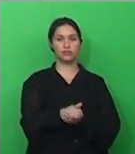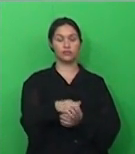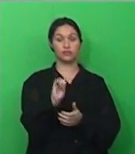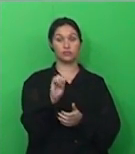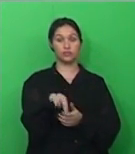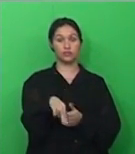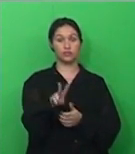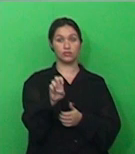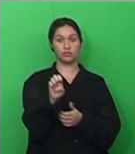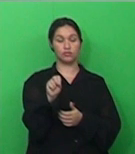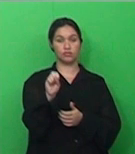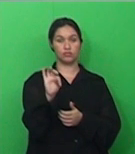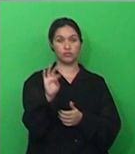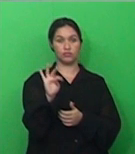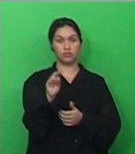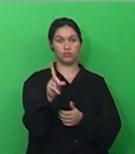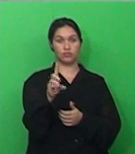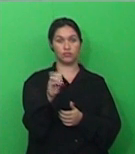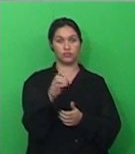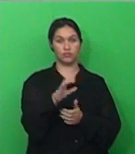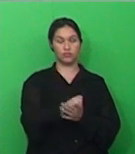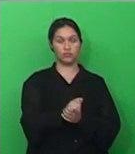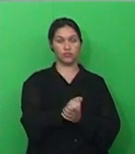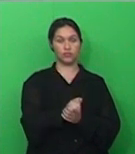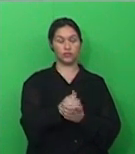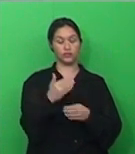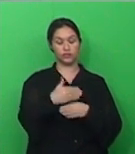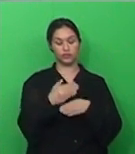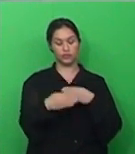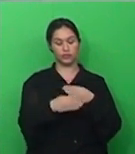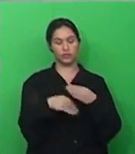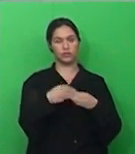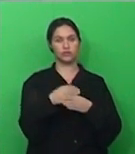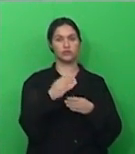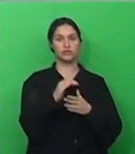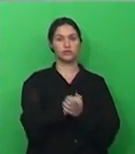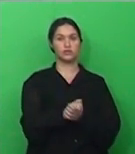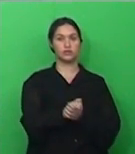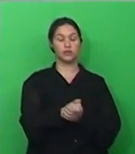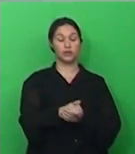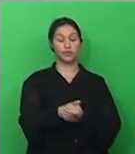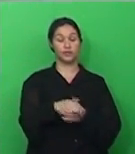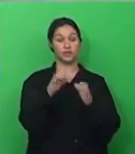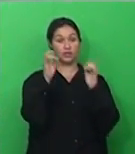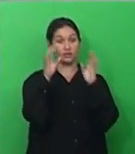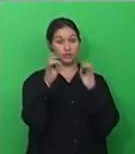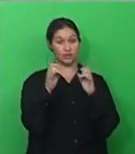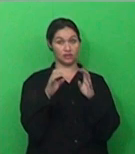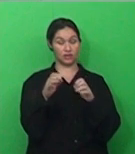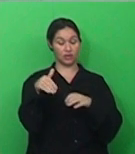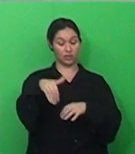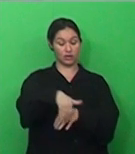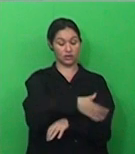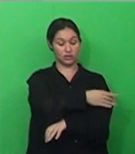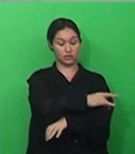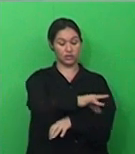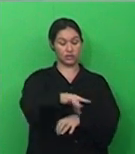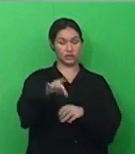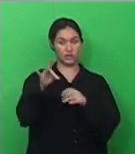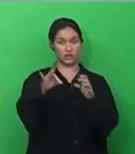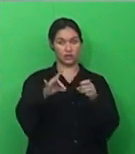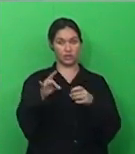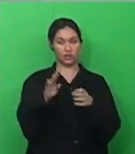tem que ser investido em massa asfáltica e pavimentar, principalmente, as ruas da nossa cidade e dos bairros mais carentes. É o que